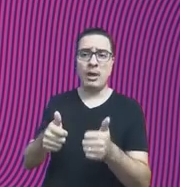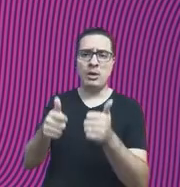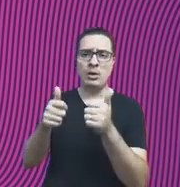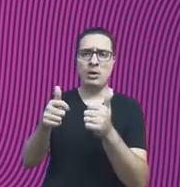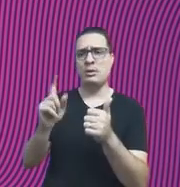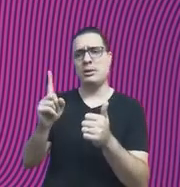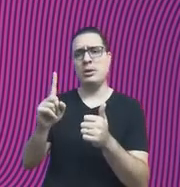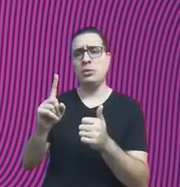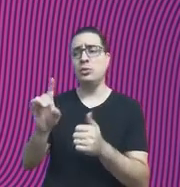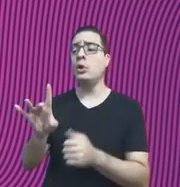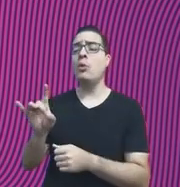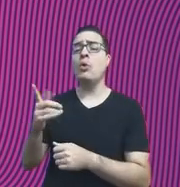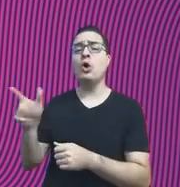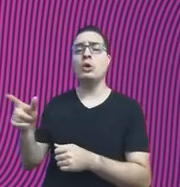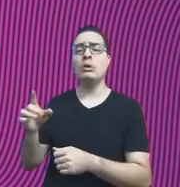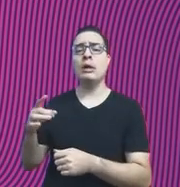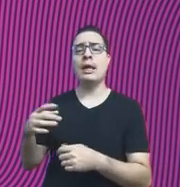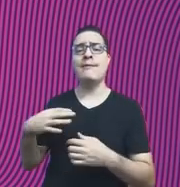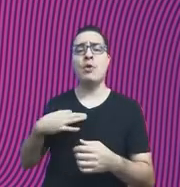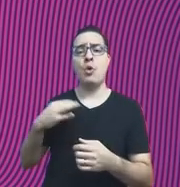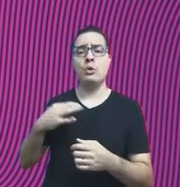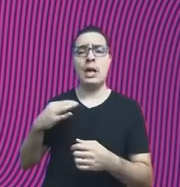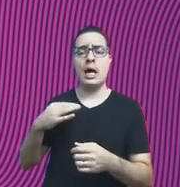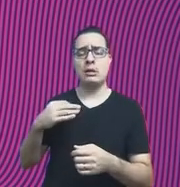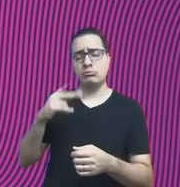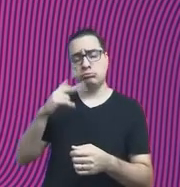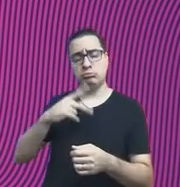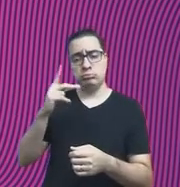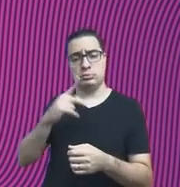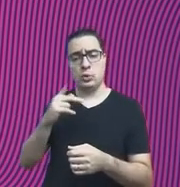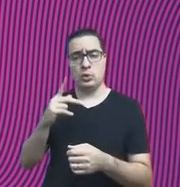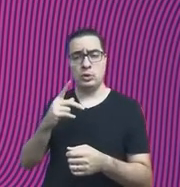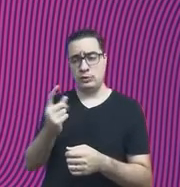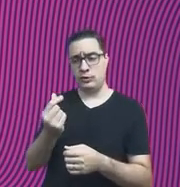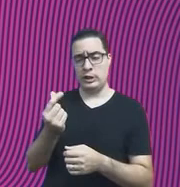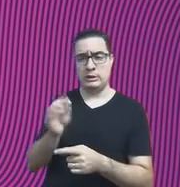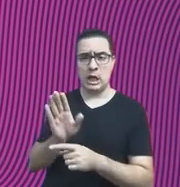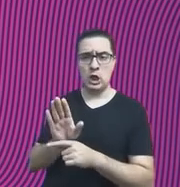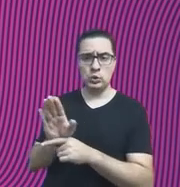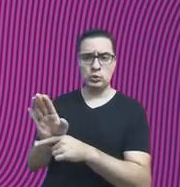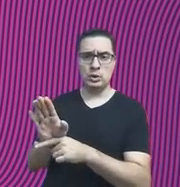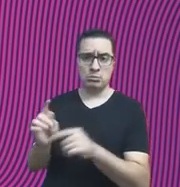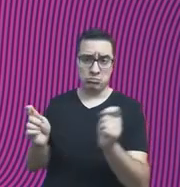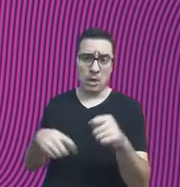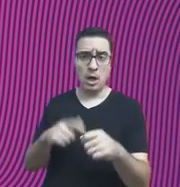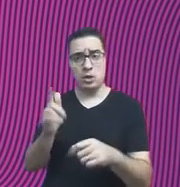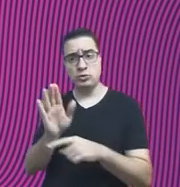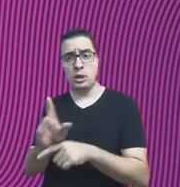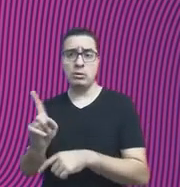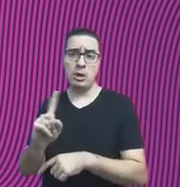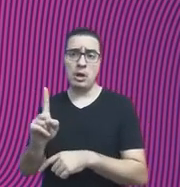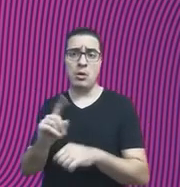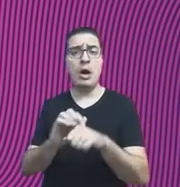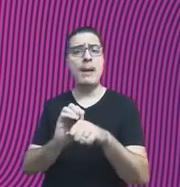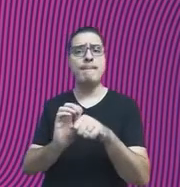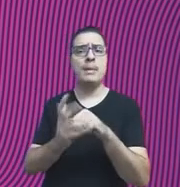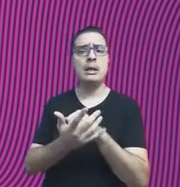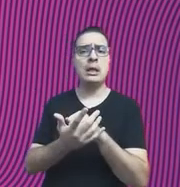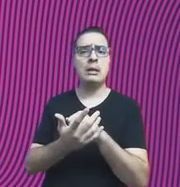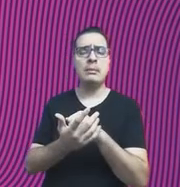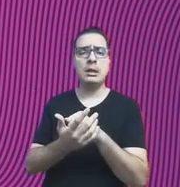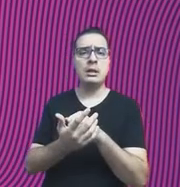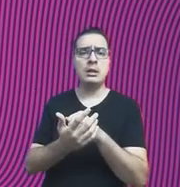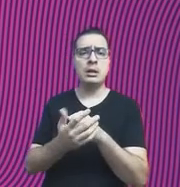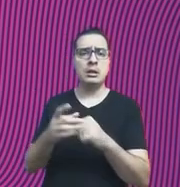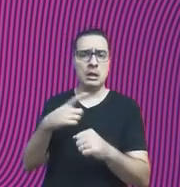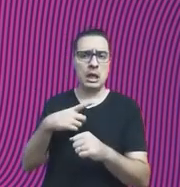voluntários. E ele questiona se remuneração financeira pode ser útil, se a pandemia, de alguma maneira, propicia um